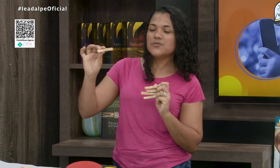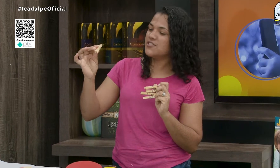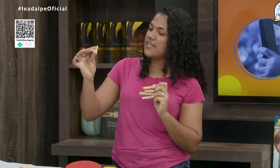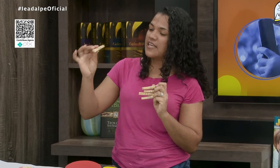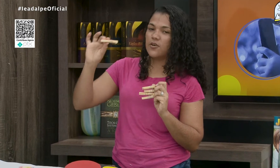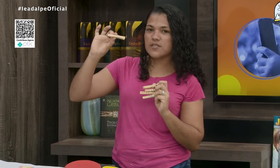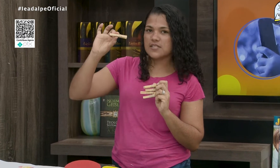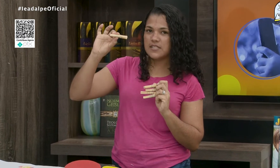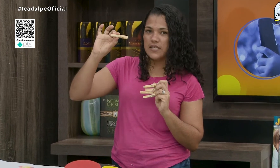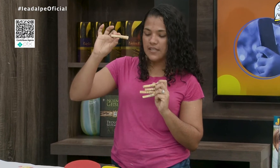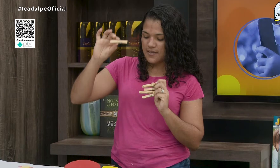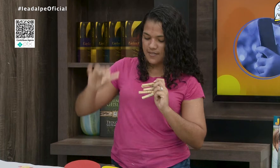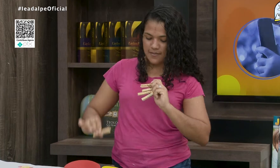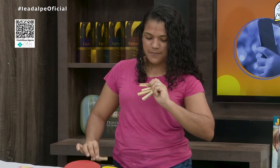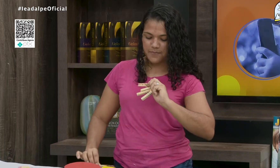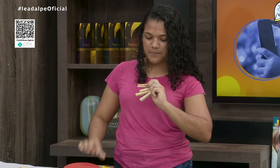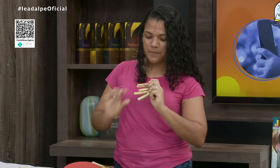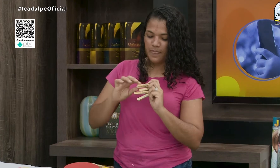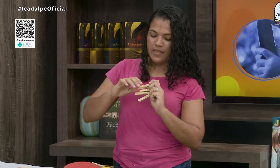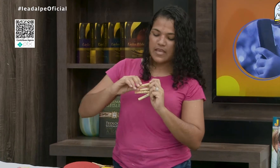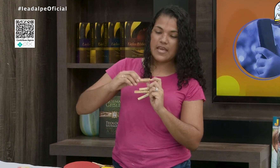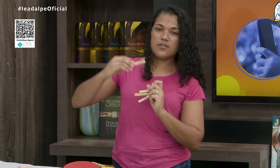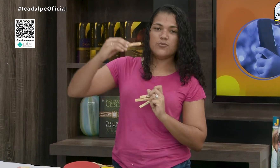alunos de hoje, tá aqui, ó, Silas,